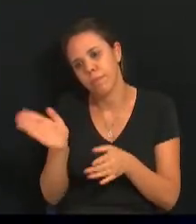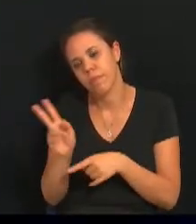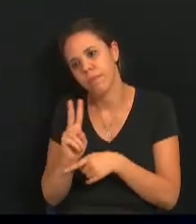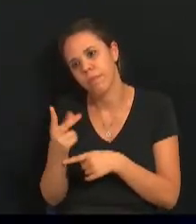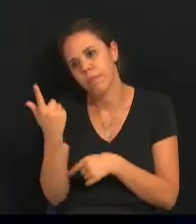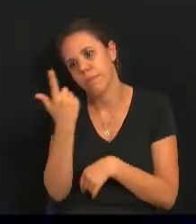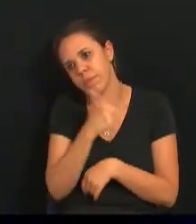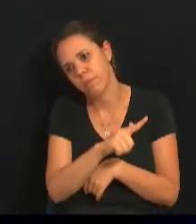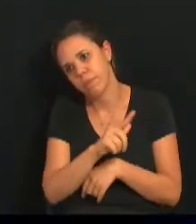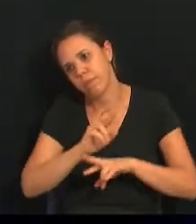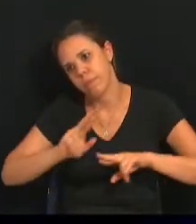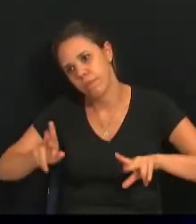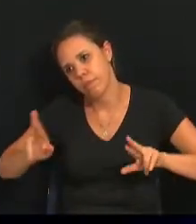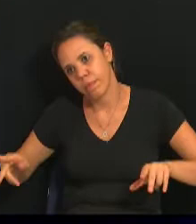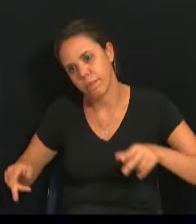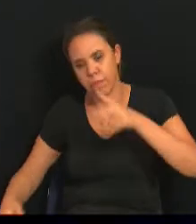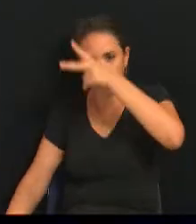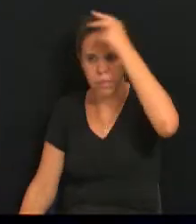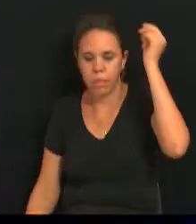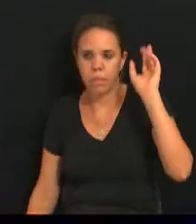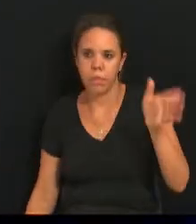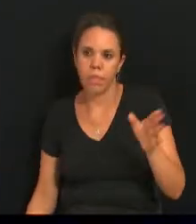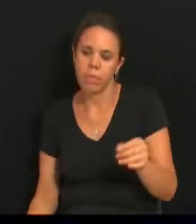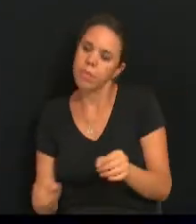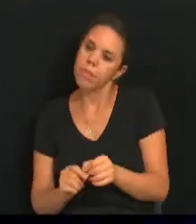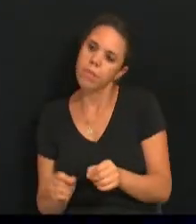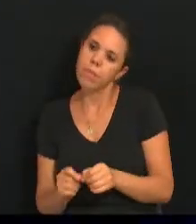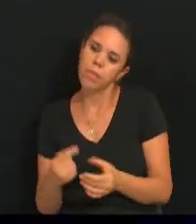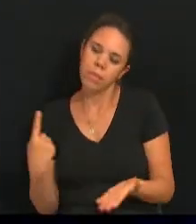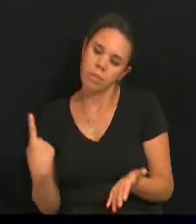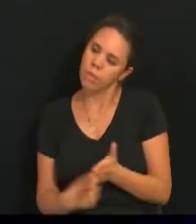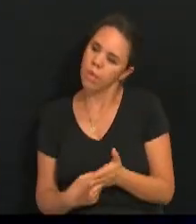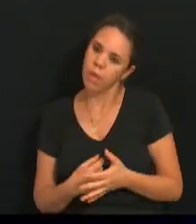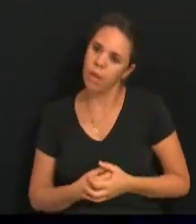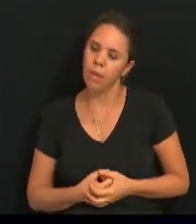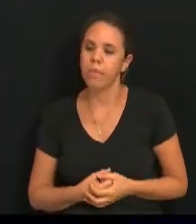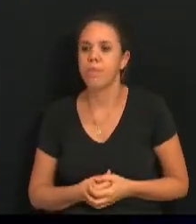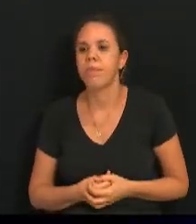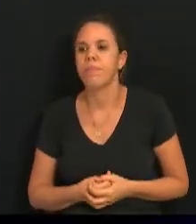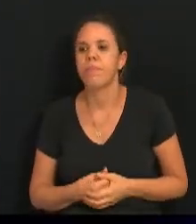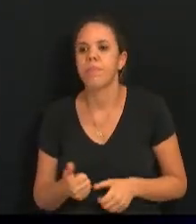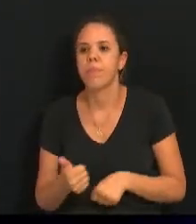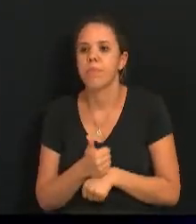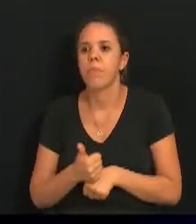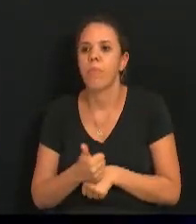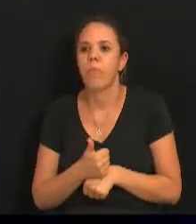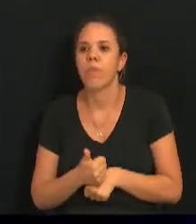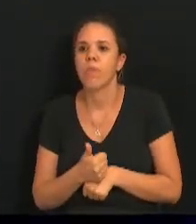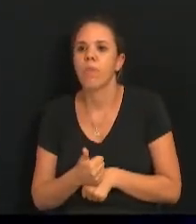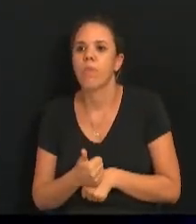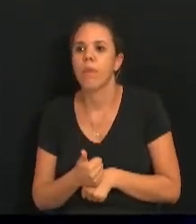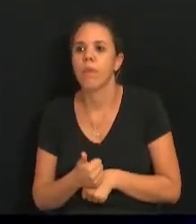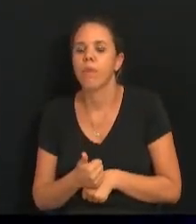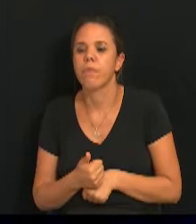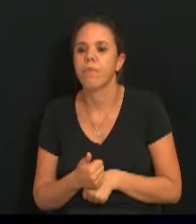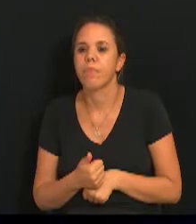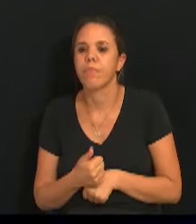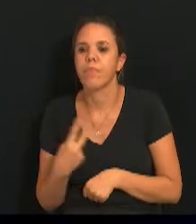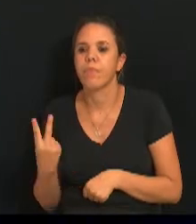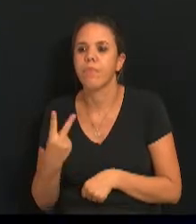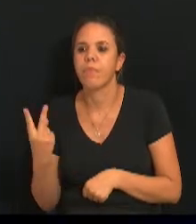outros prefeitos já haviam se comprometido com a nossa carreira, né,